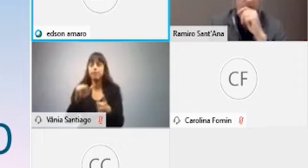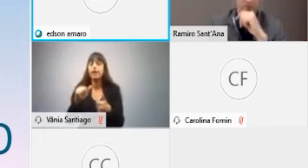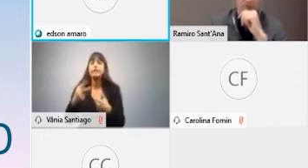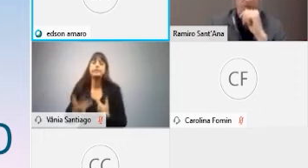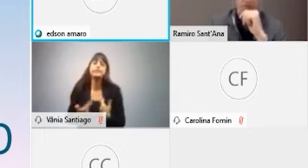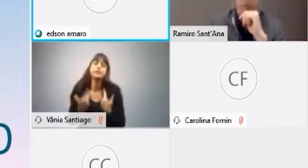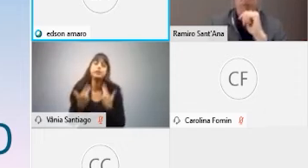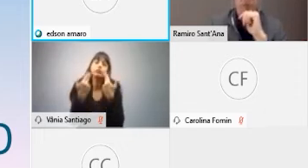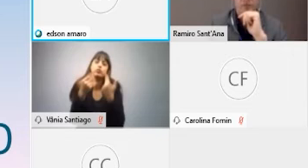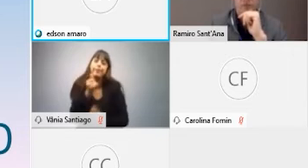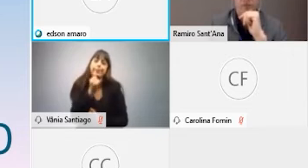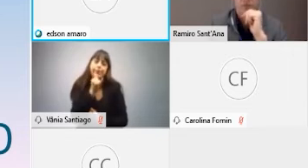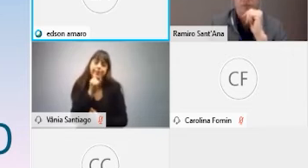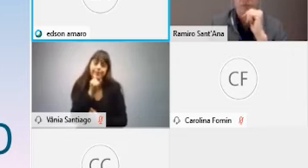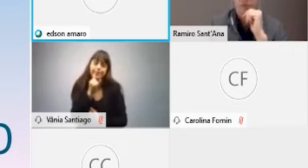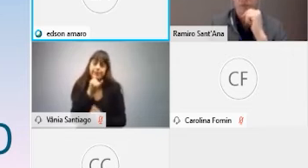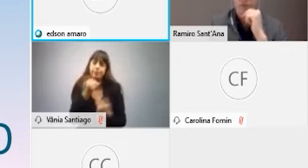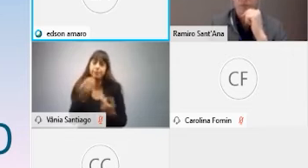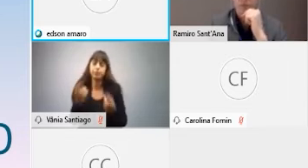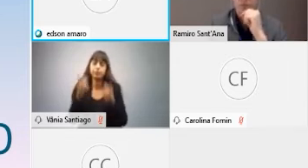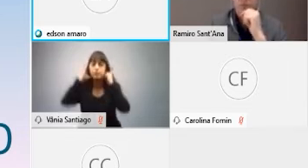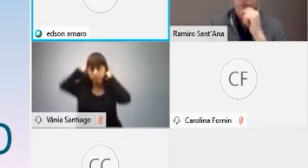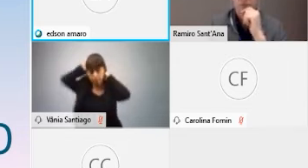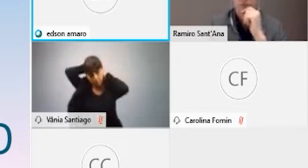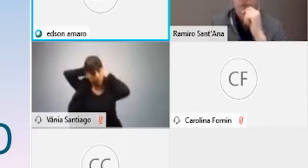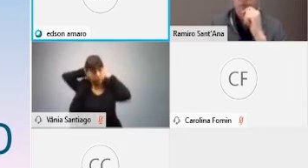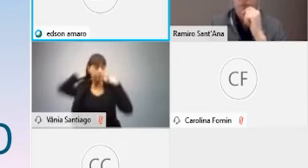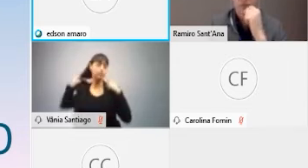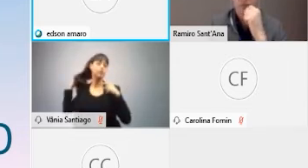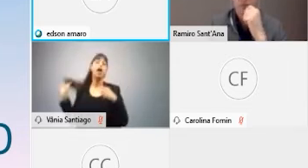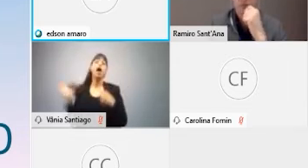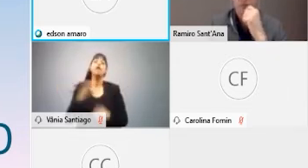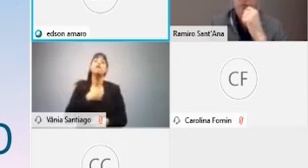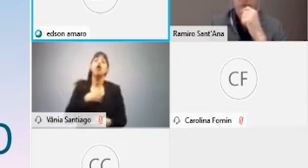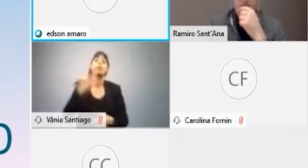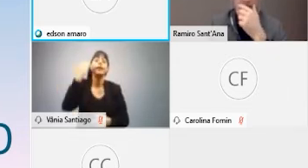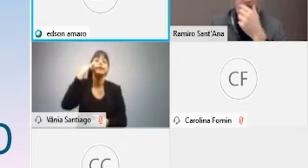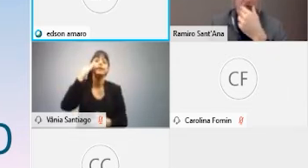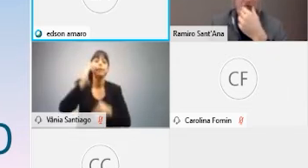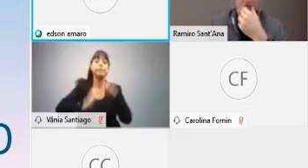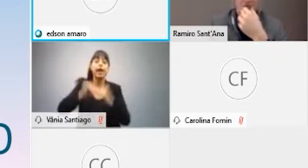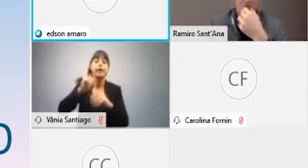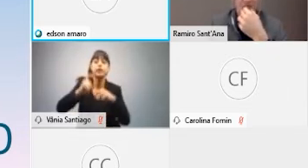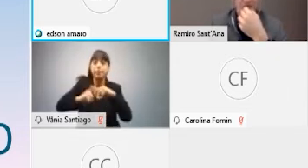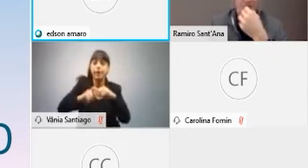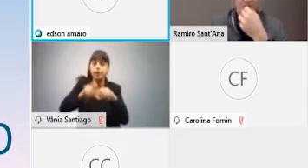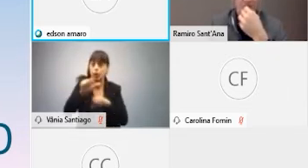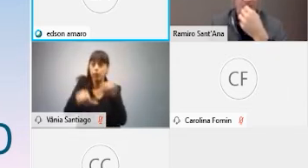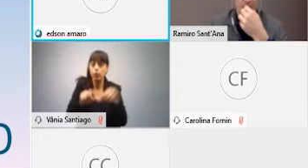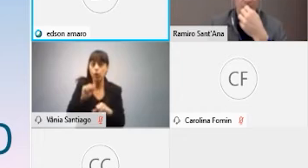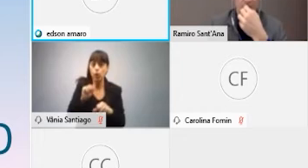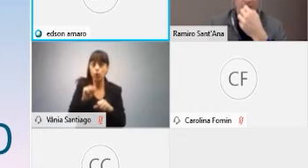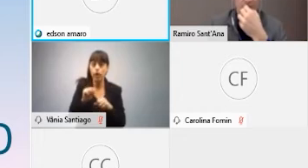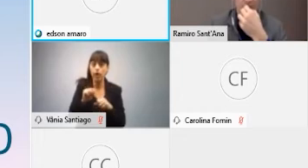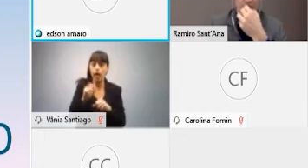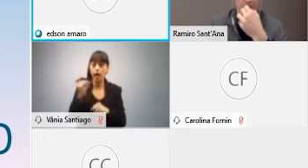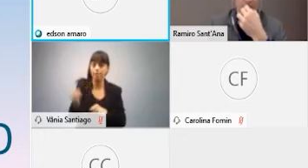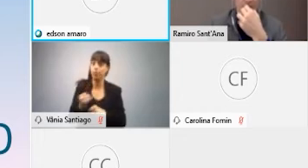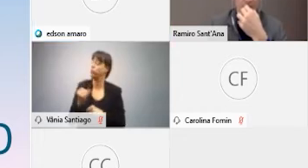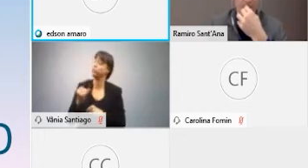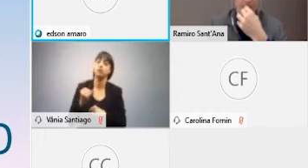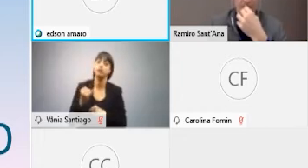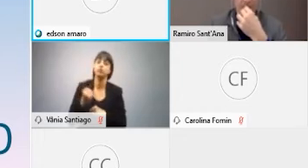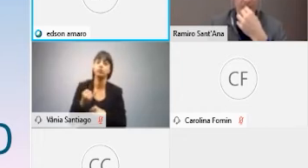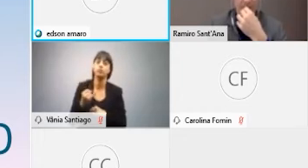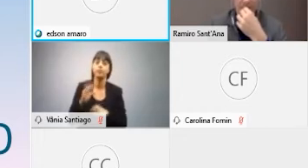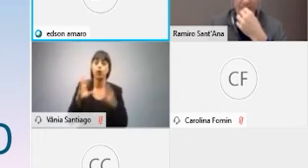exemplo. Nesta forma de entender a prática médica, o que muda agora? Né? E isso é muito importante. Tudo